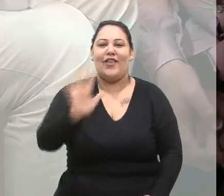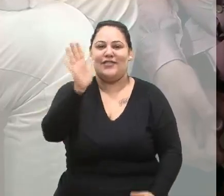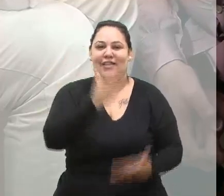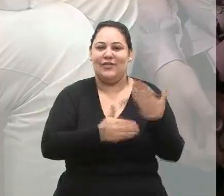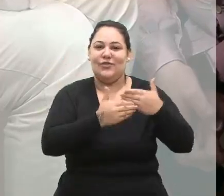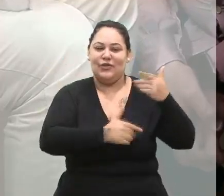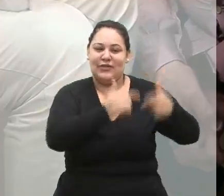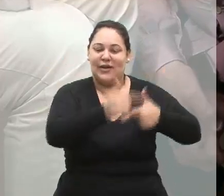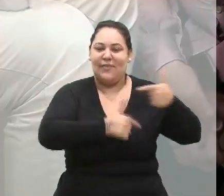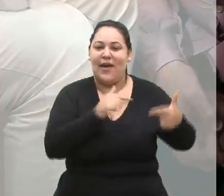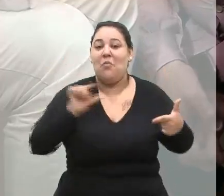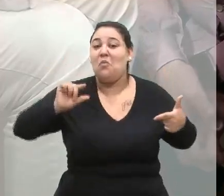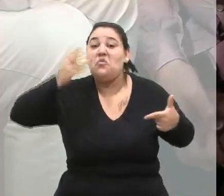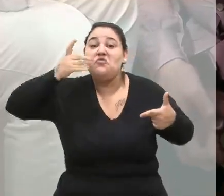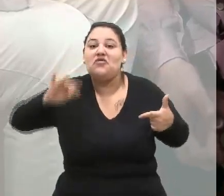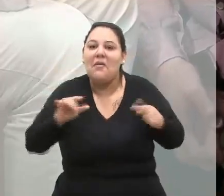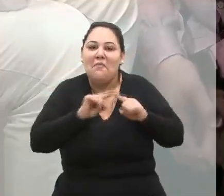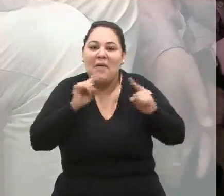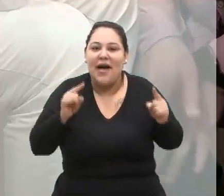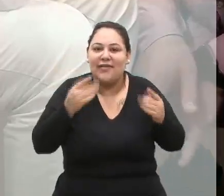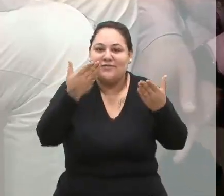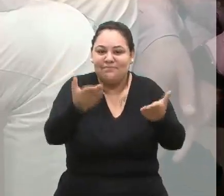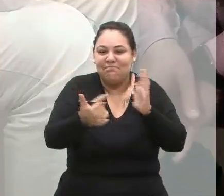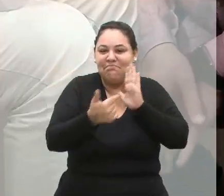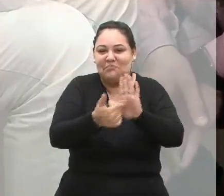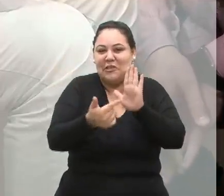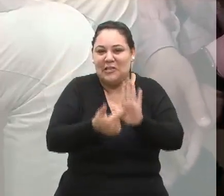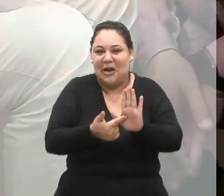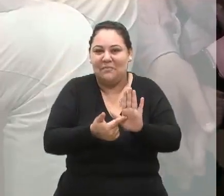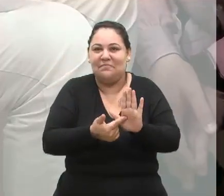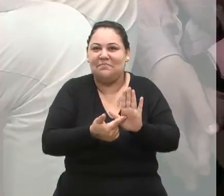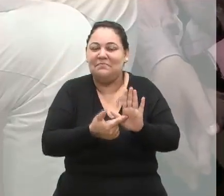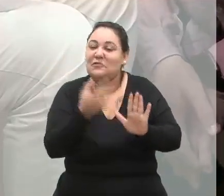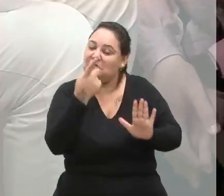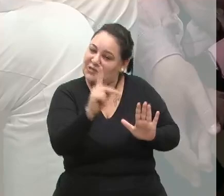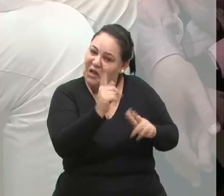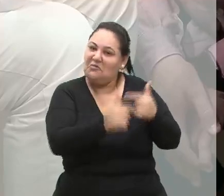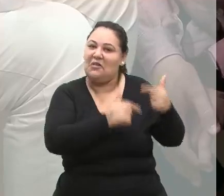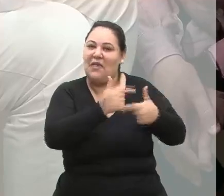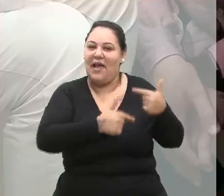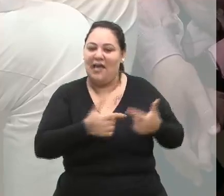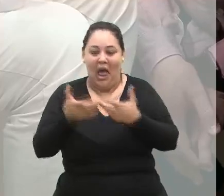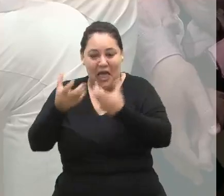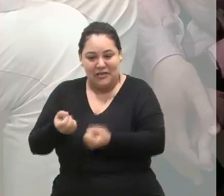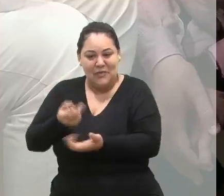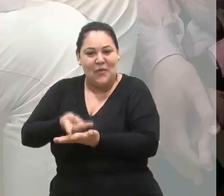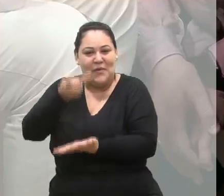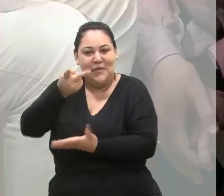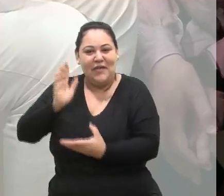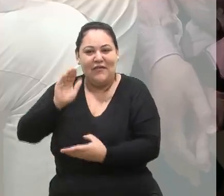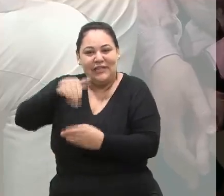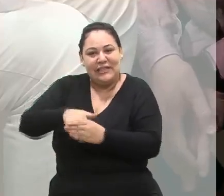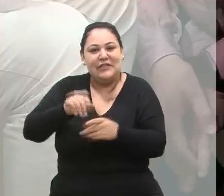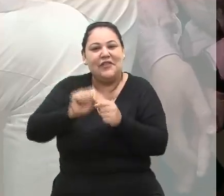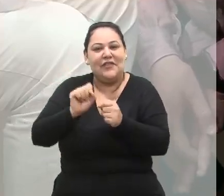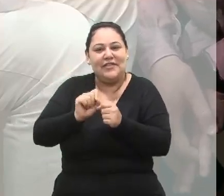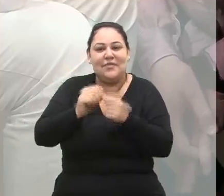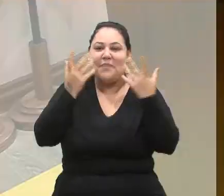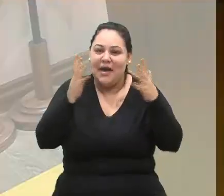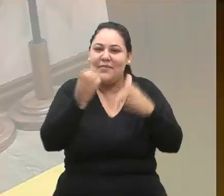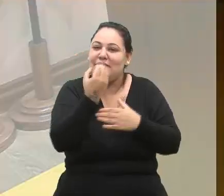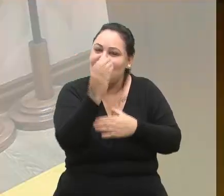seja para poucos dias, mas o senhor vem mostrar a sua cara e vem receber um prêmio pela votação que fez. Parabéns e bom